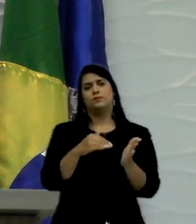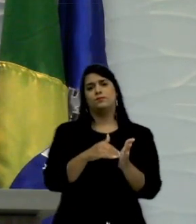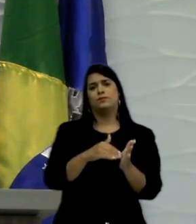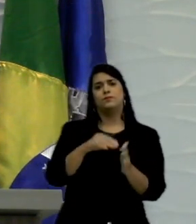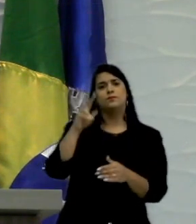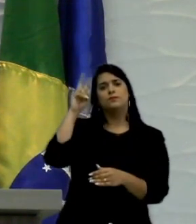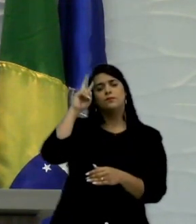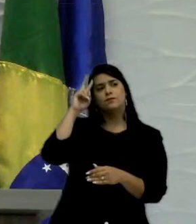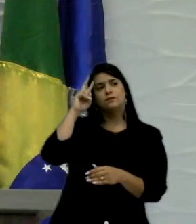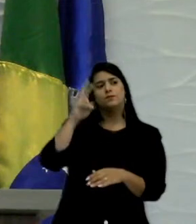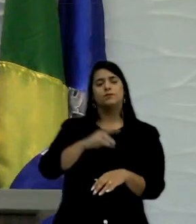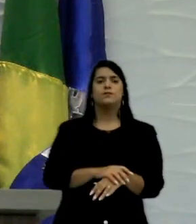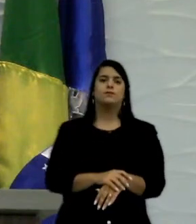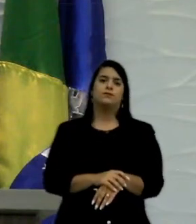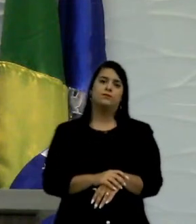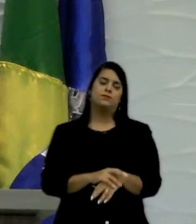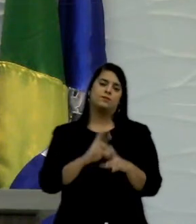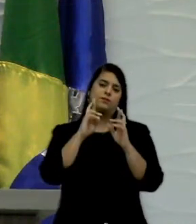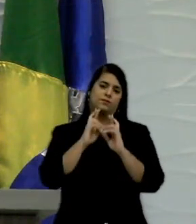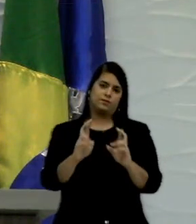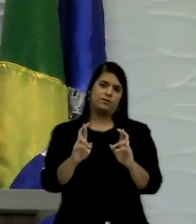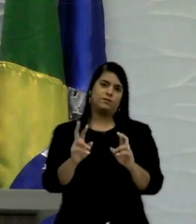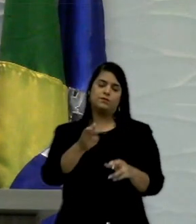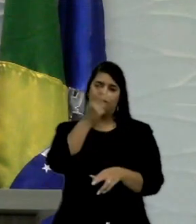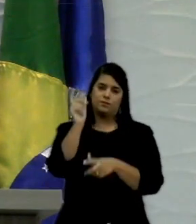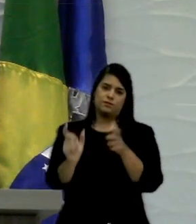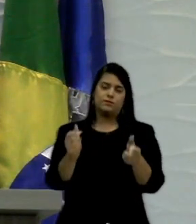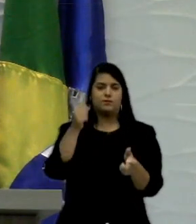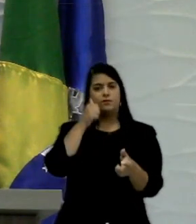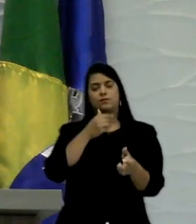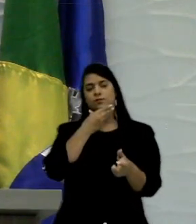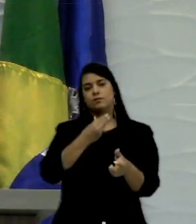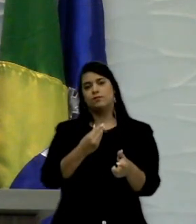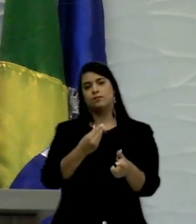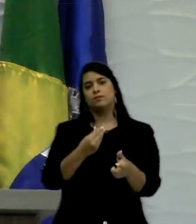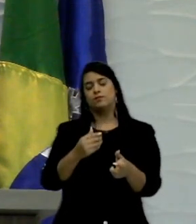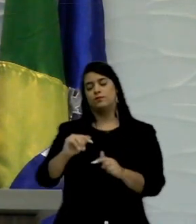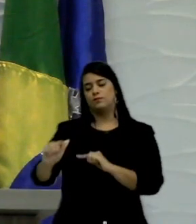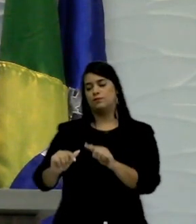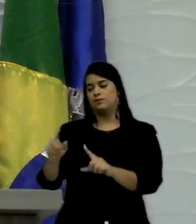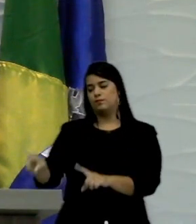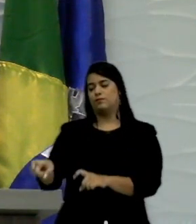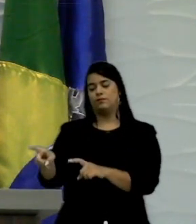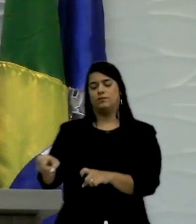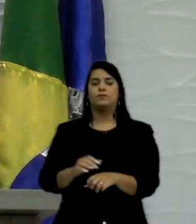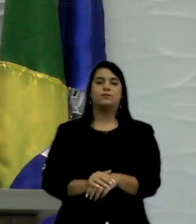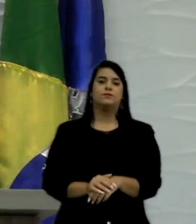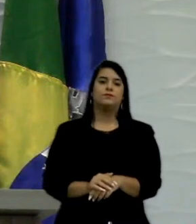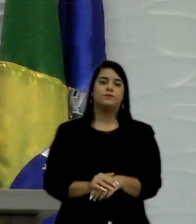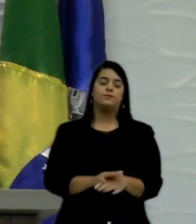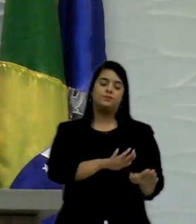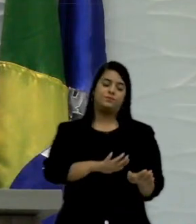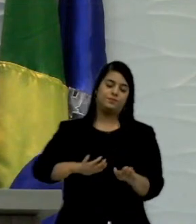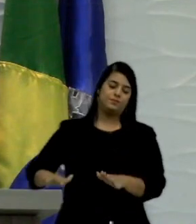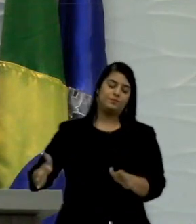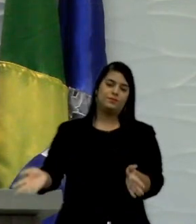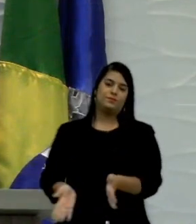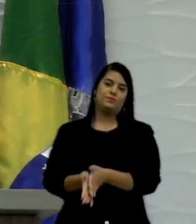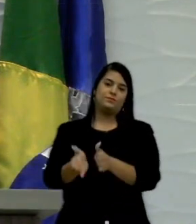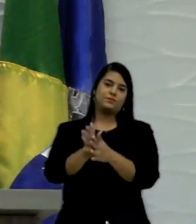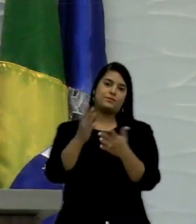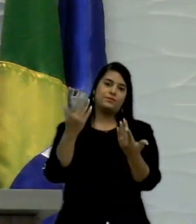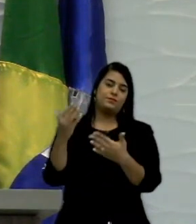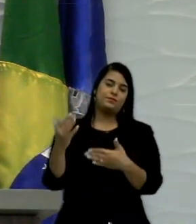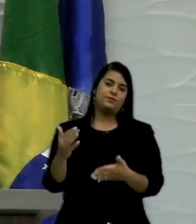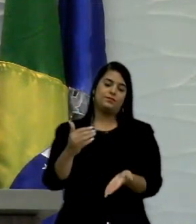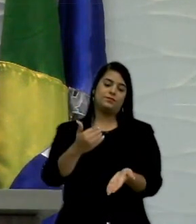Fica aí o nosso recado a nossos agricultores e agricultoras. Também quero parabenizar aí a ação da Secretaria